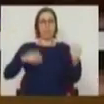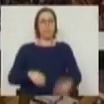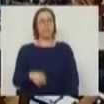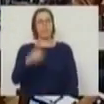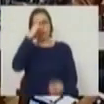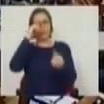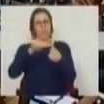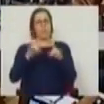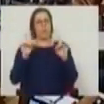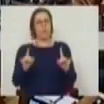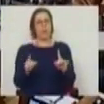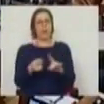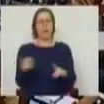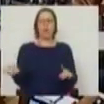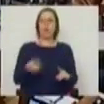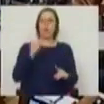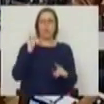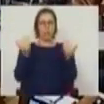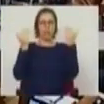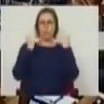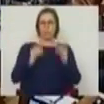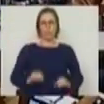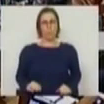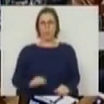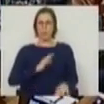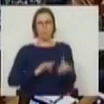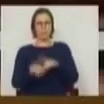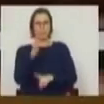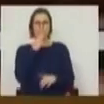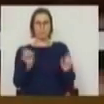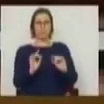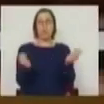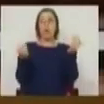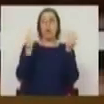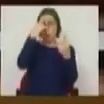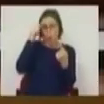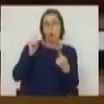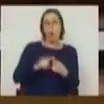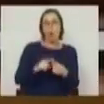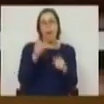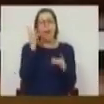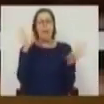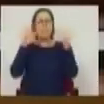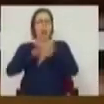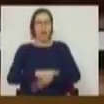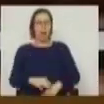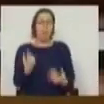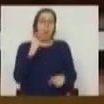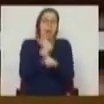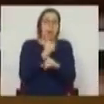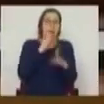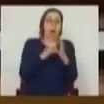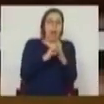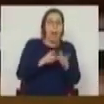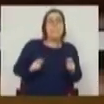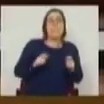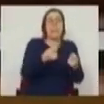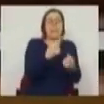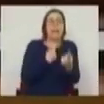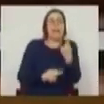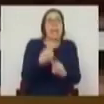o objetivo não era a informação, senhores deputados. O objetivo era a manobra. Ou mantinham a Caixa sobre a pressão